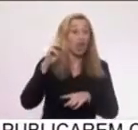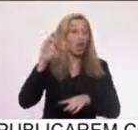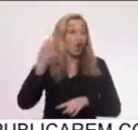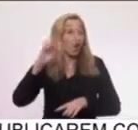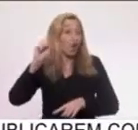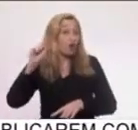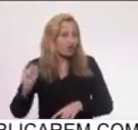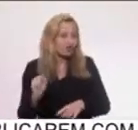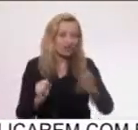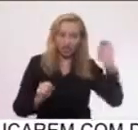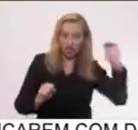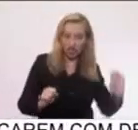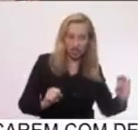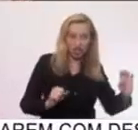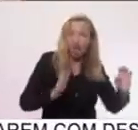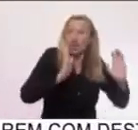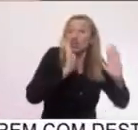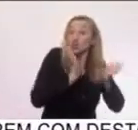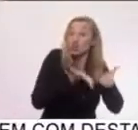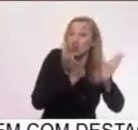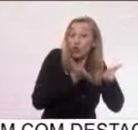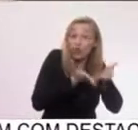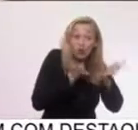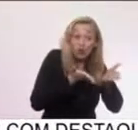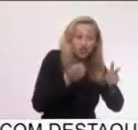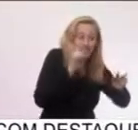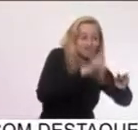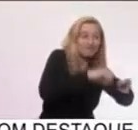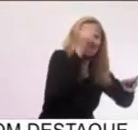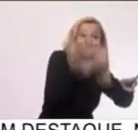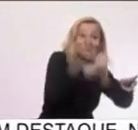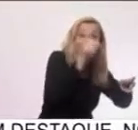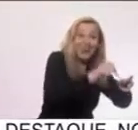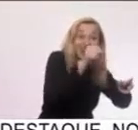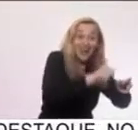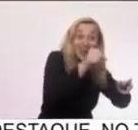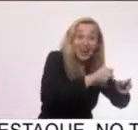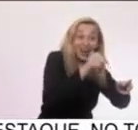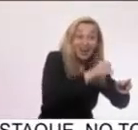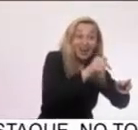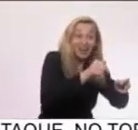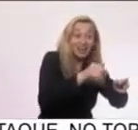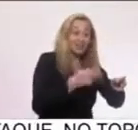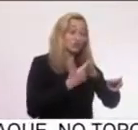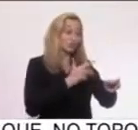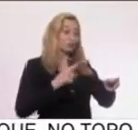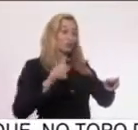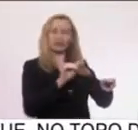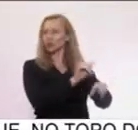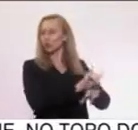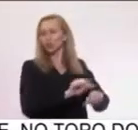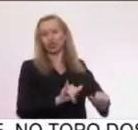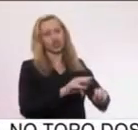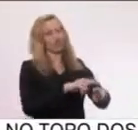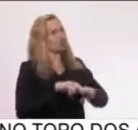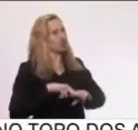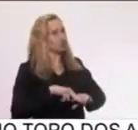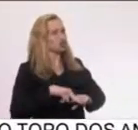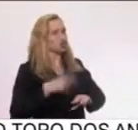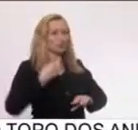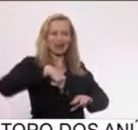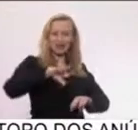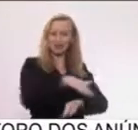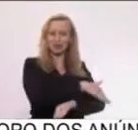dessa esquerda, que hoje habitam as penitenciárias, eles não davam motivo algum para irem